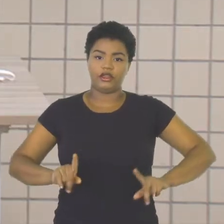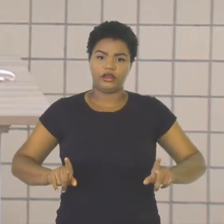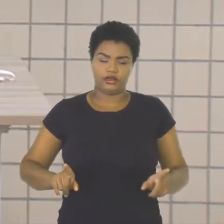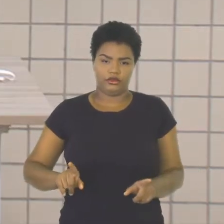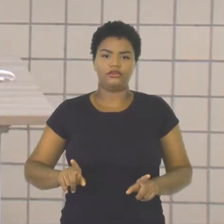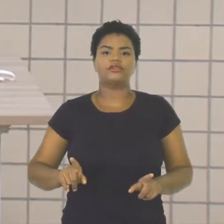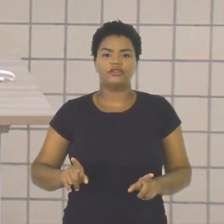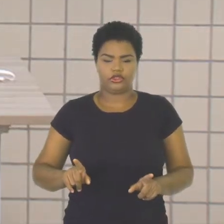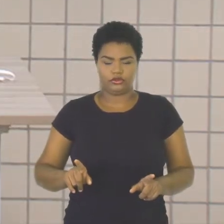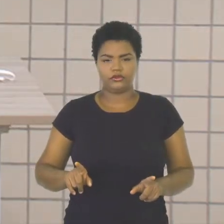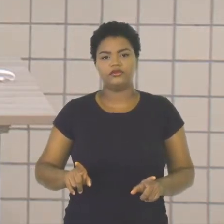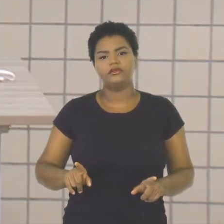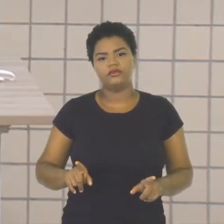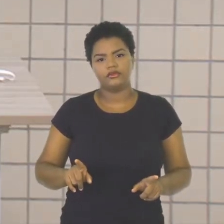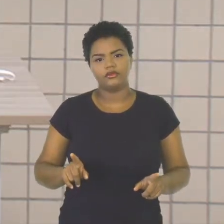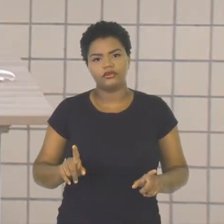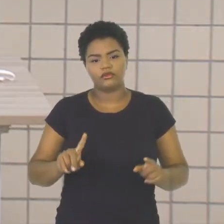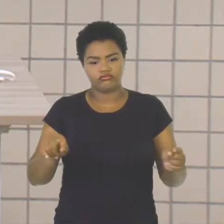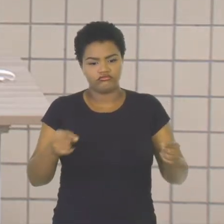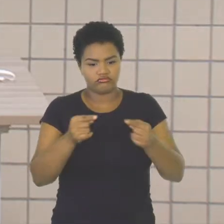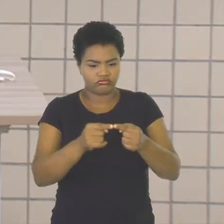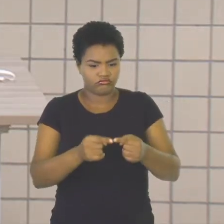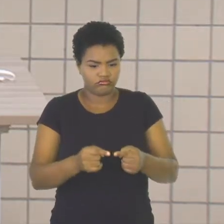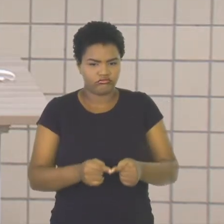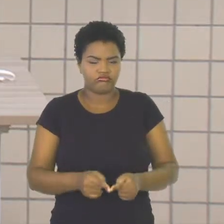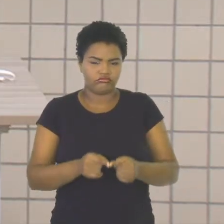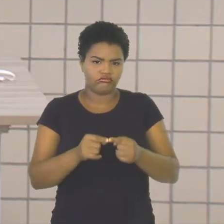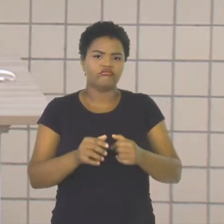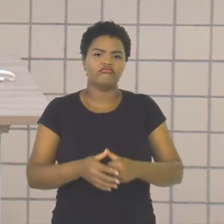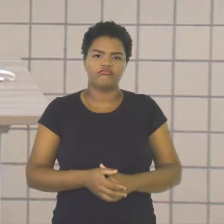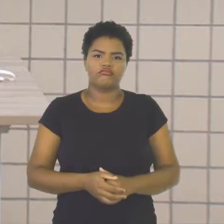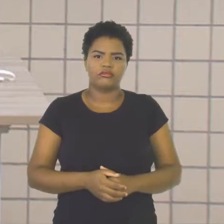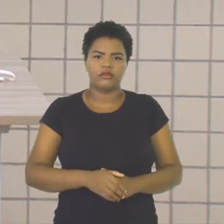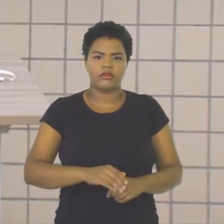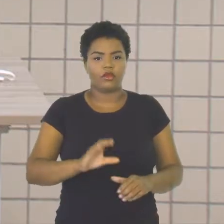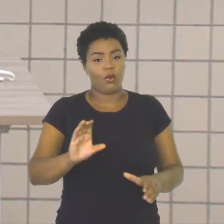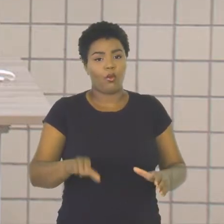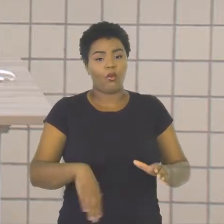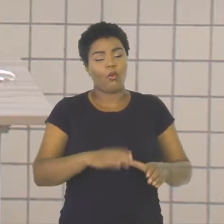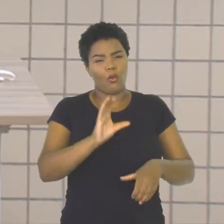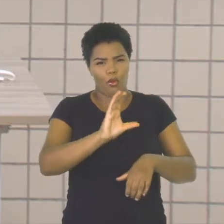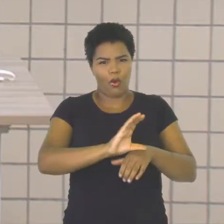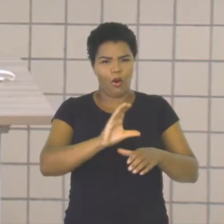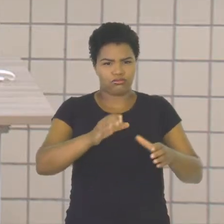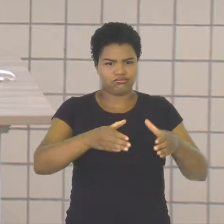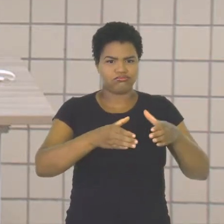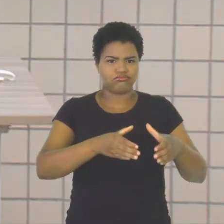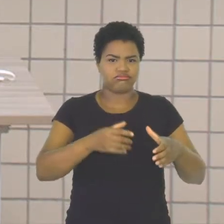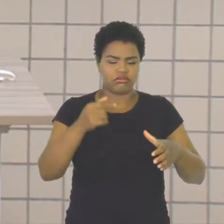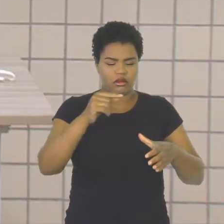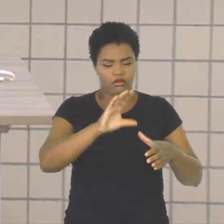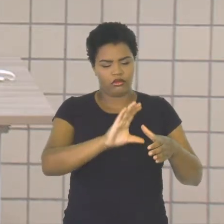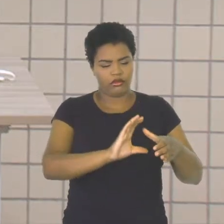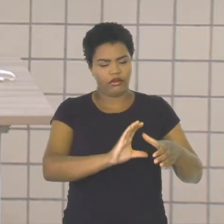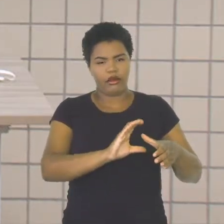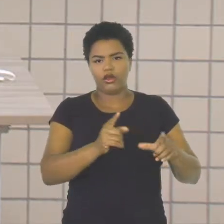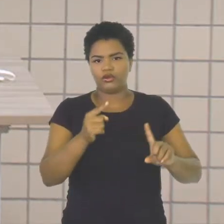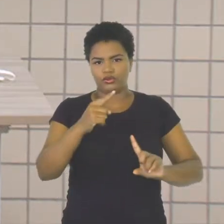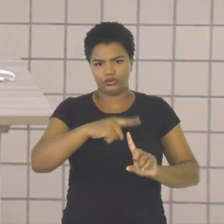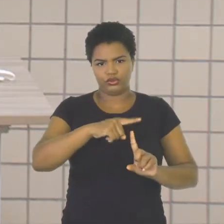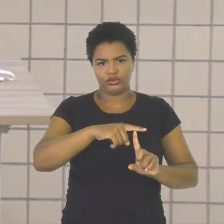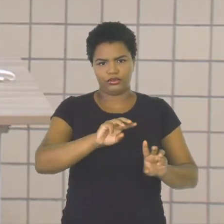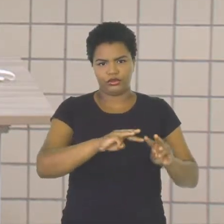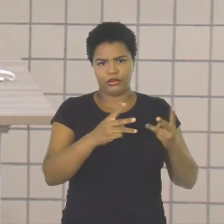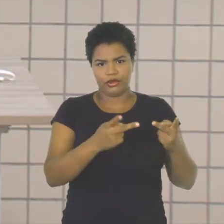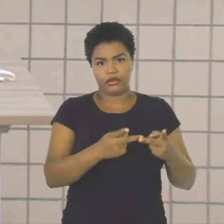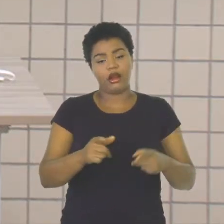gerais diferenciadas que se aplicam a cada uma. Por exemplo, o copo tem um formato e ele é um tipo de matéria. A água